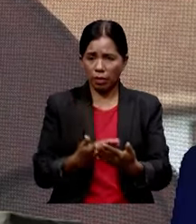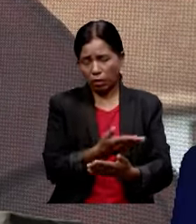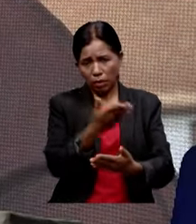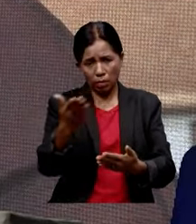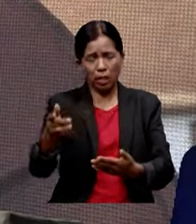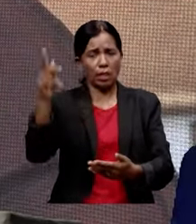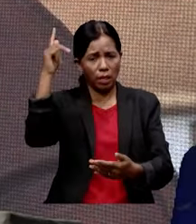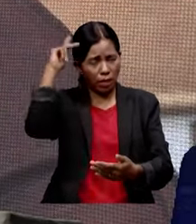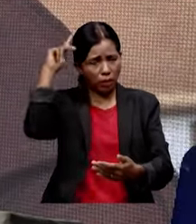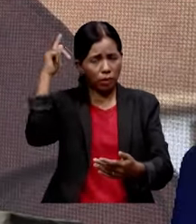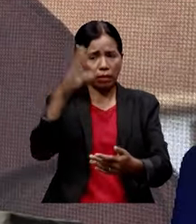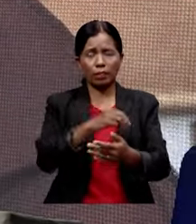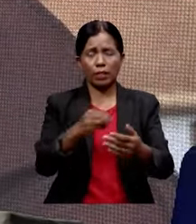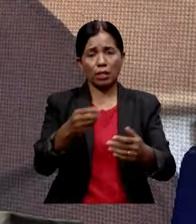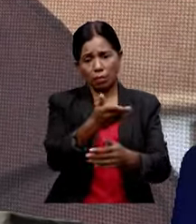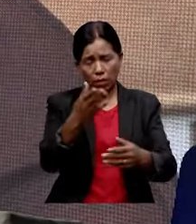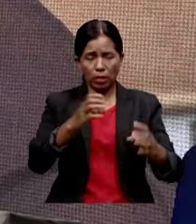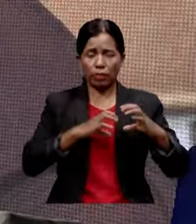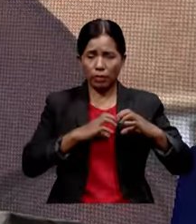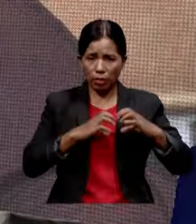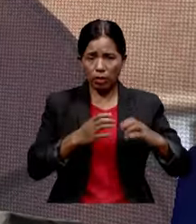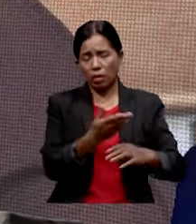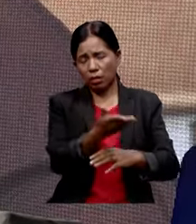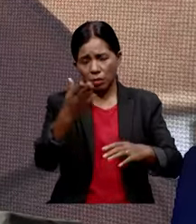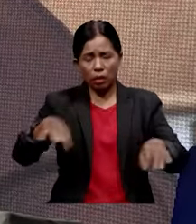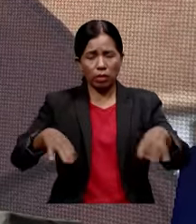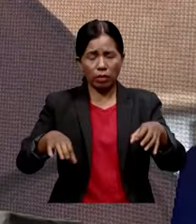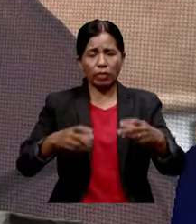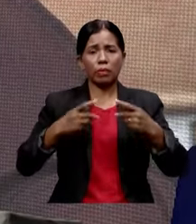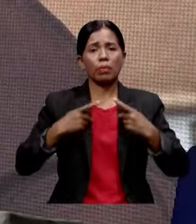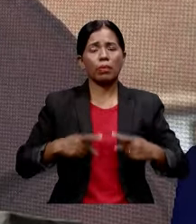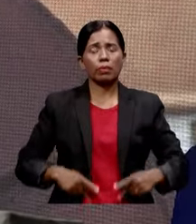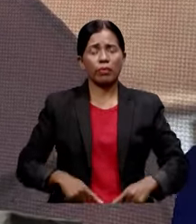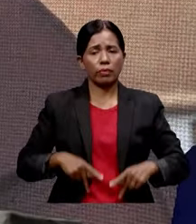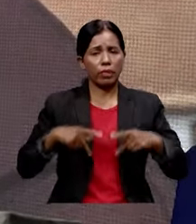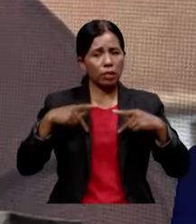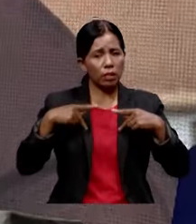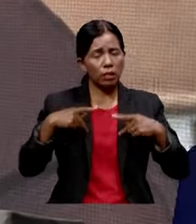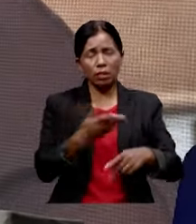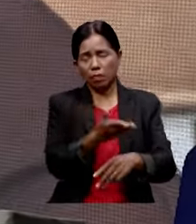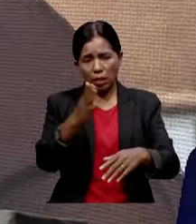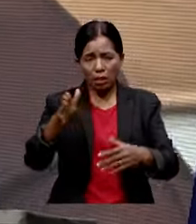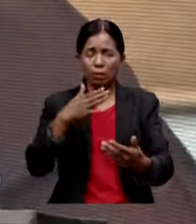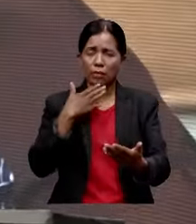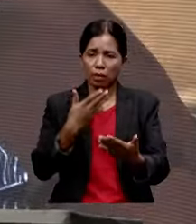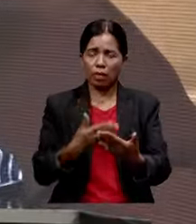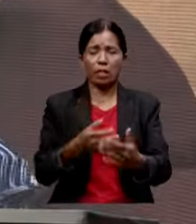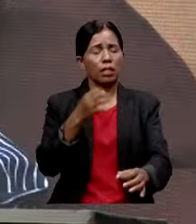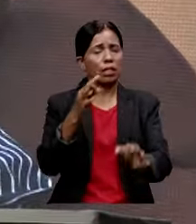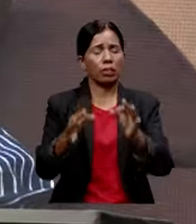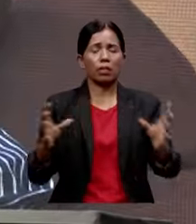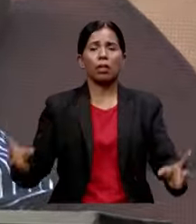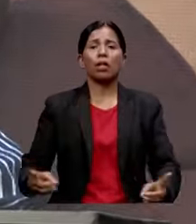akakuta, ime ni fuan, ime ni profissionalismo, ime ni integridade, mas que